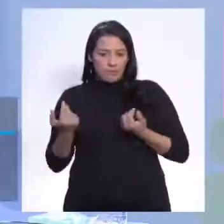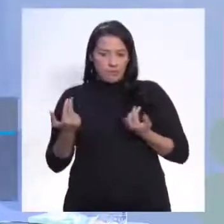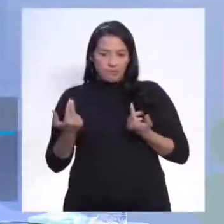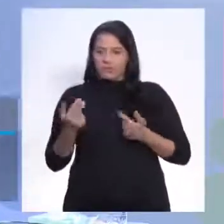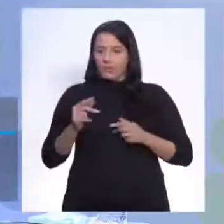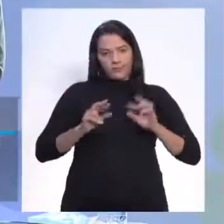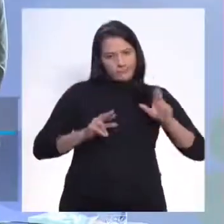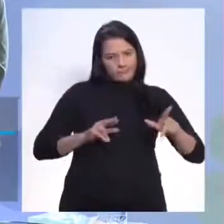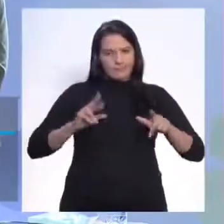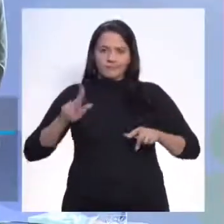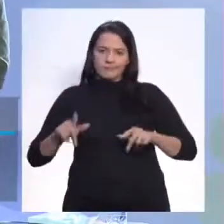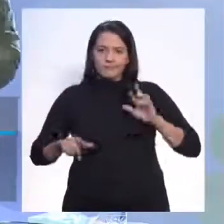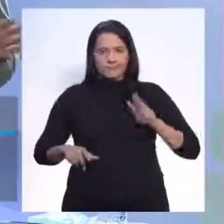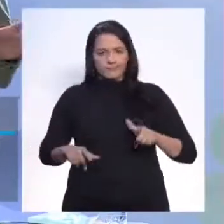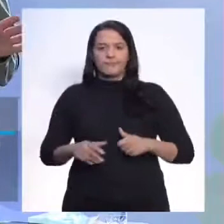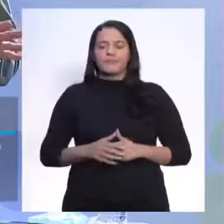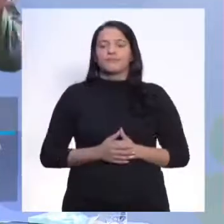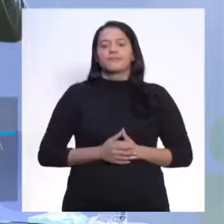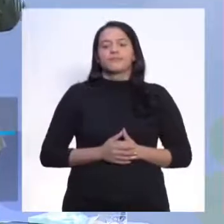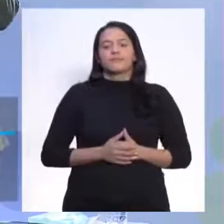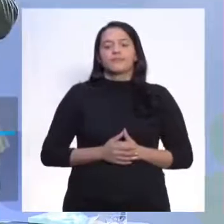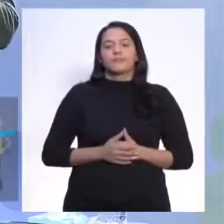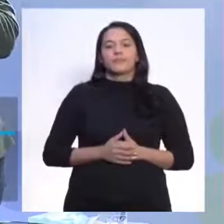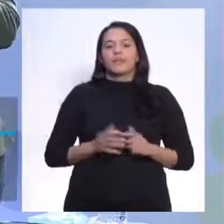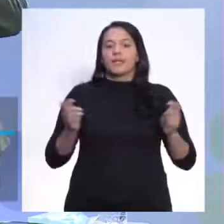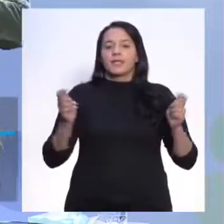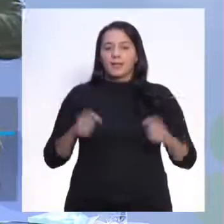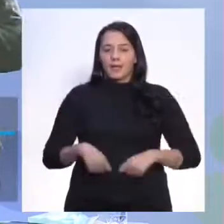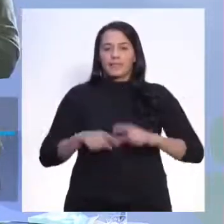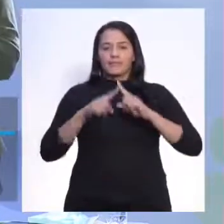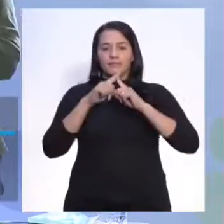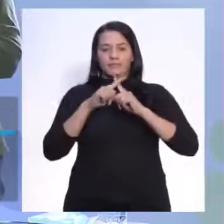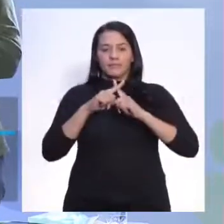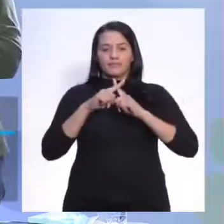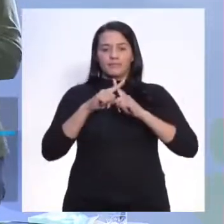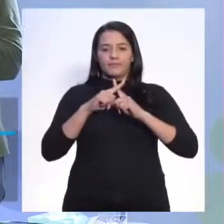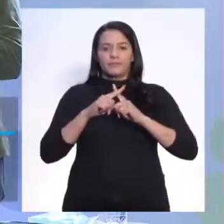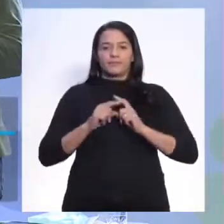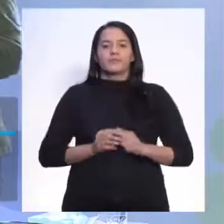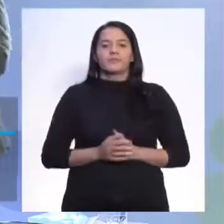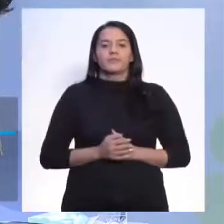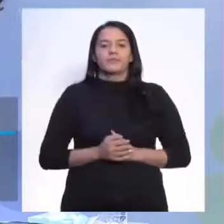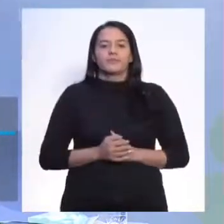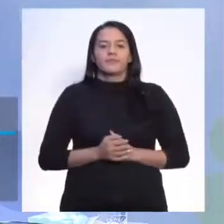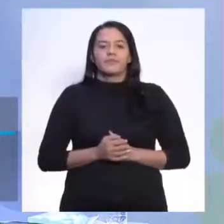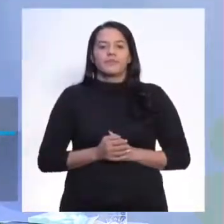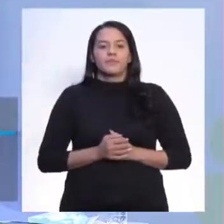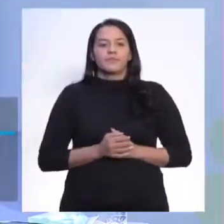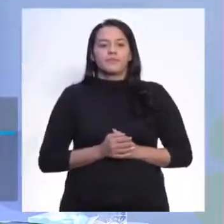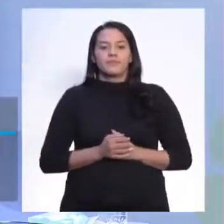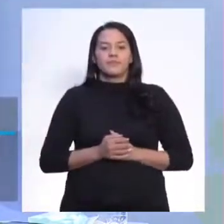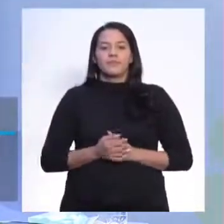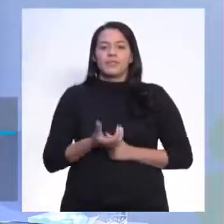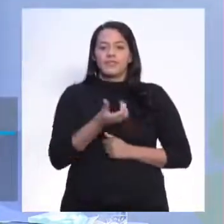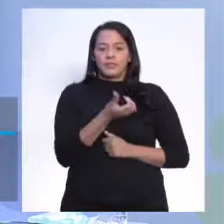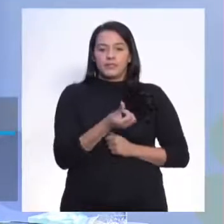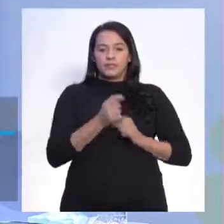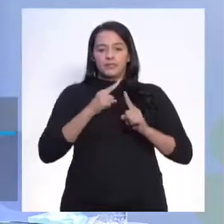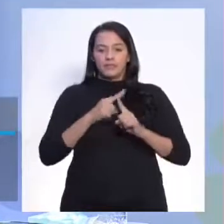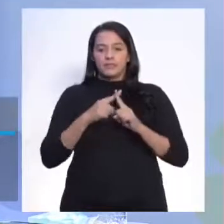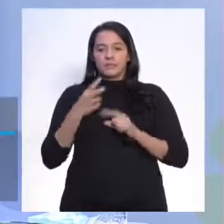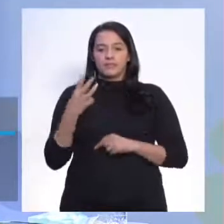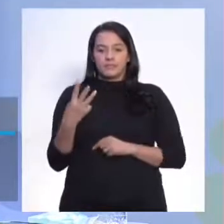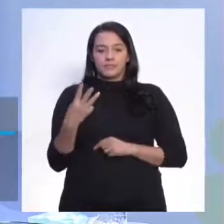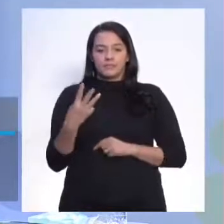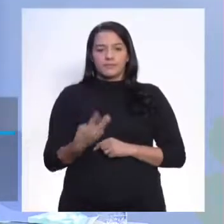não tem nada a ver com tênis, certo? Então, nós podemos multiplicar essas quantidades. Aí, a gente faz a continha.